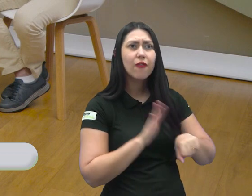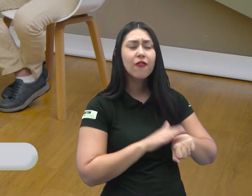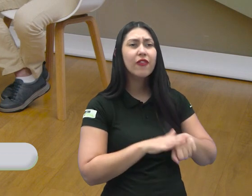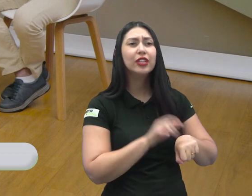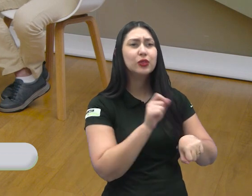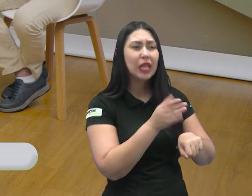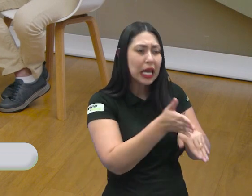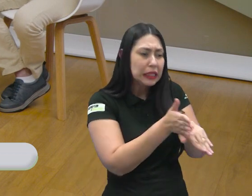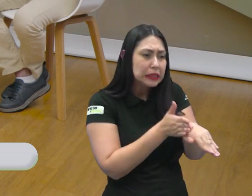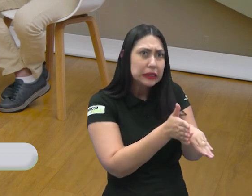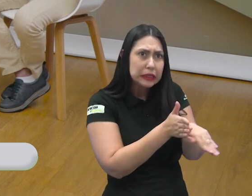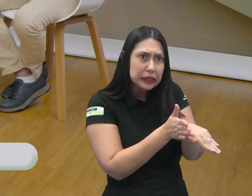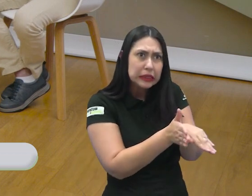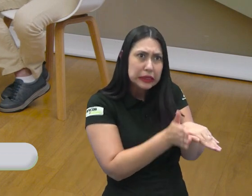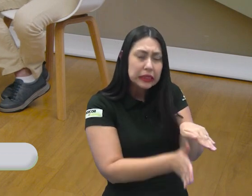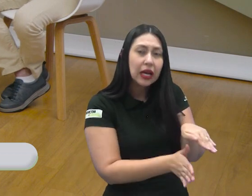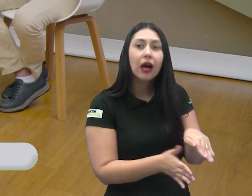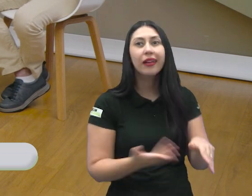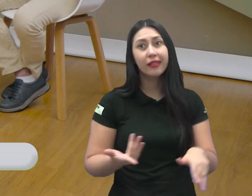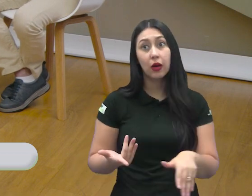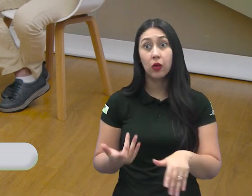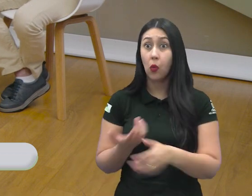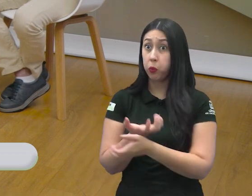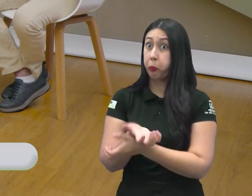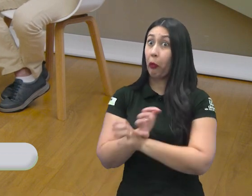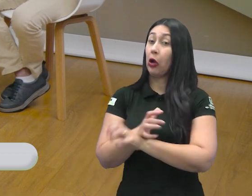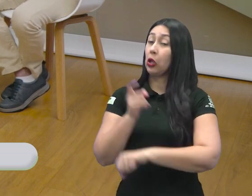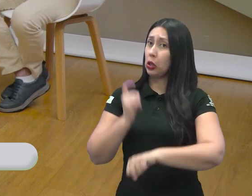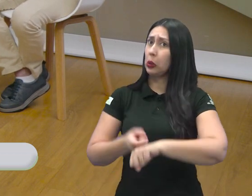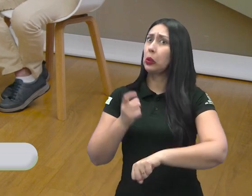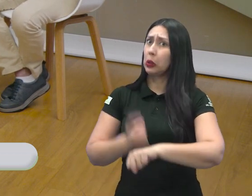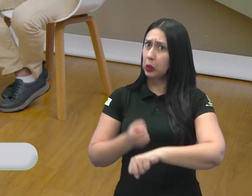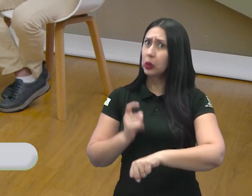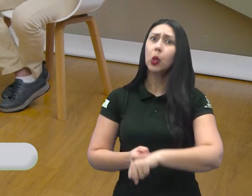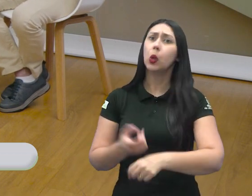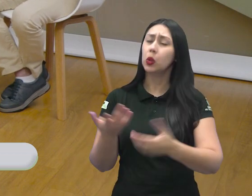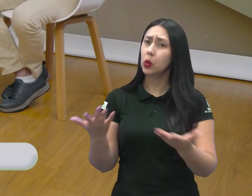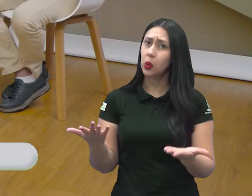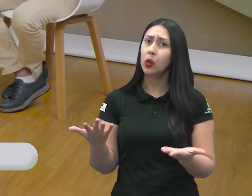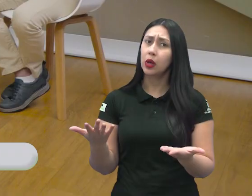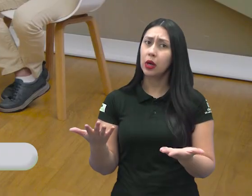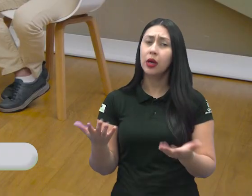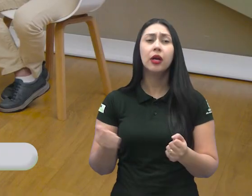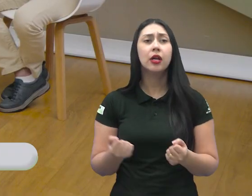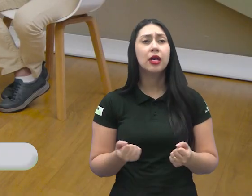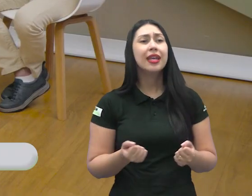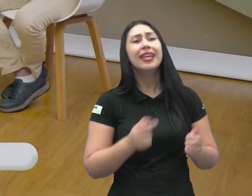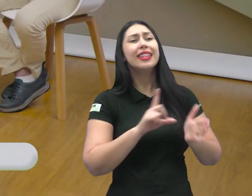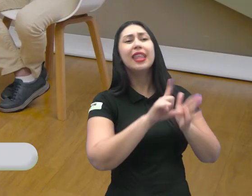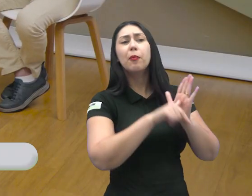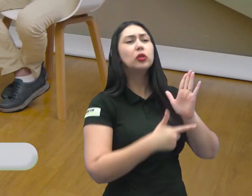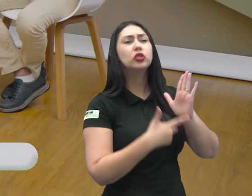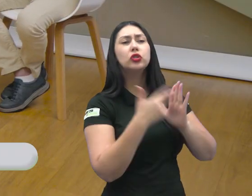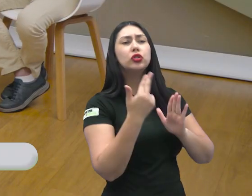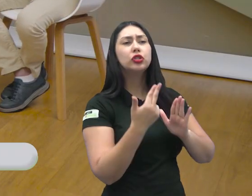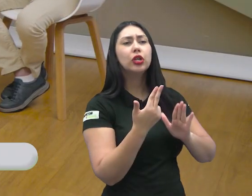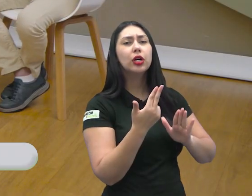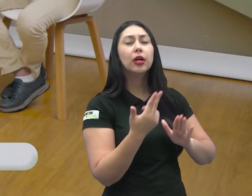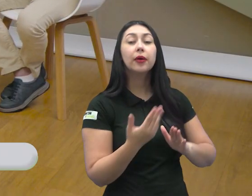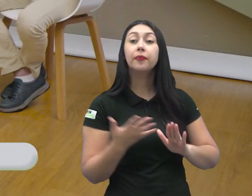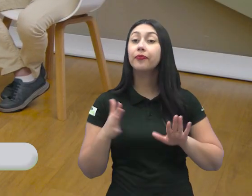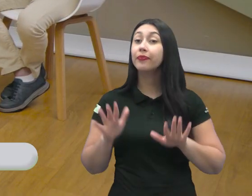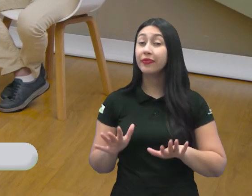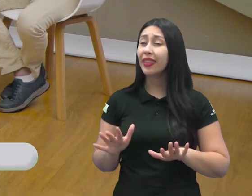mesmo? Sim, o osso é duro, né? Sim. O osso é duro, não tem como E ele os ir para o lugar. cuidados pós-cirúrgicos? Pós-operatório do joanete é